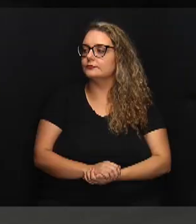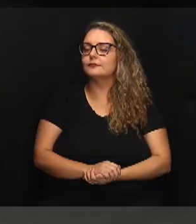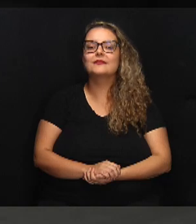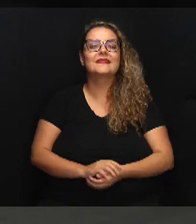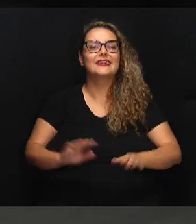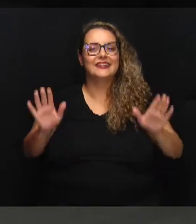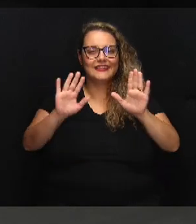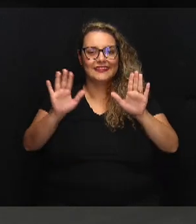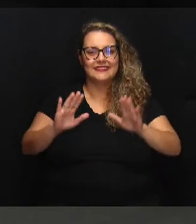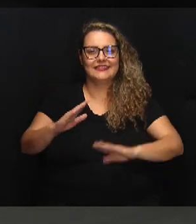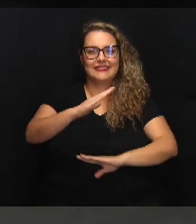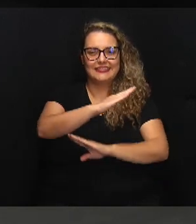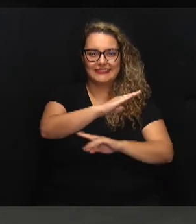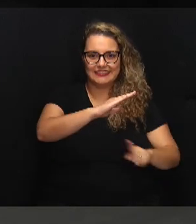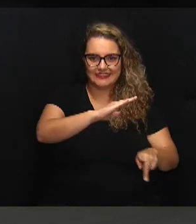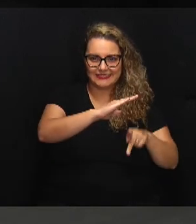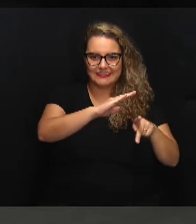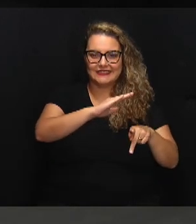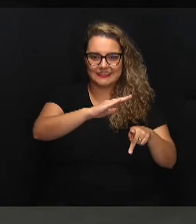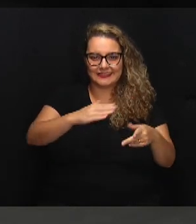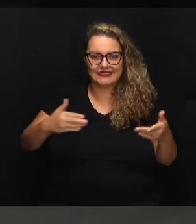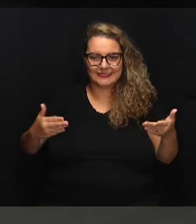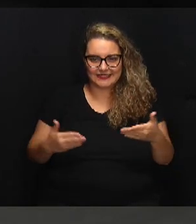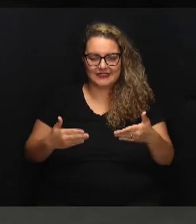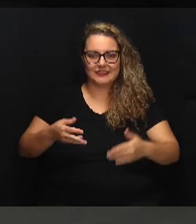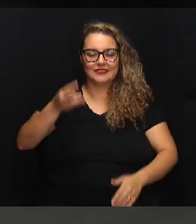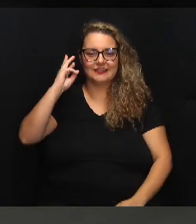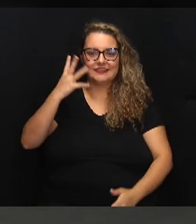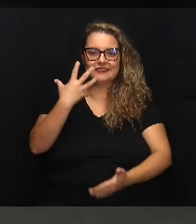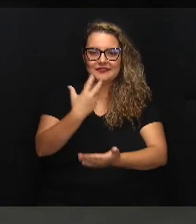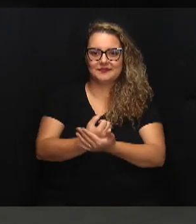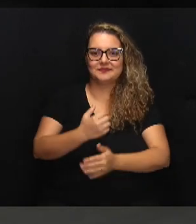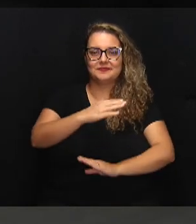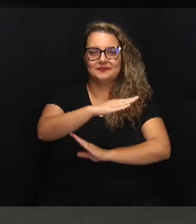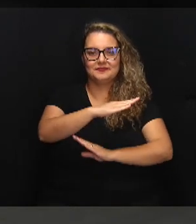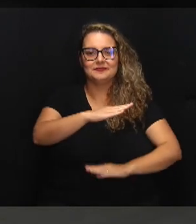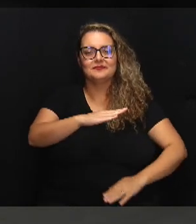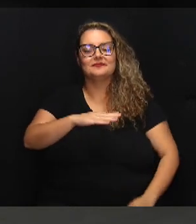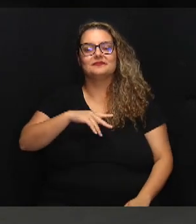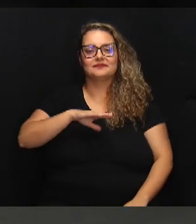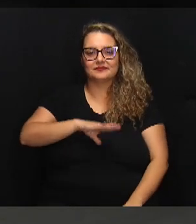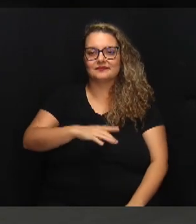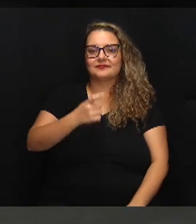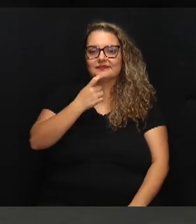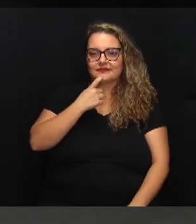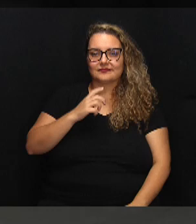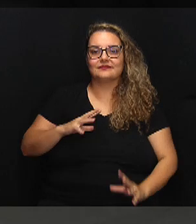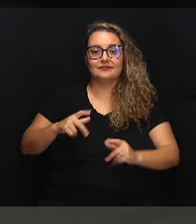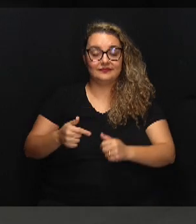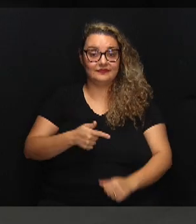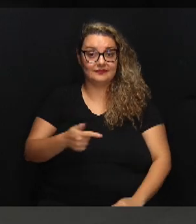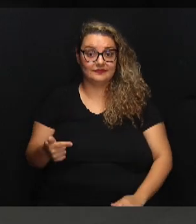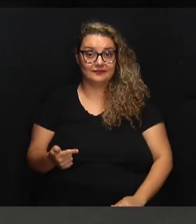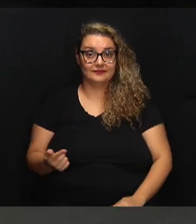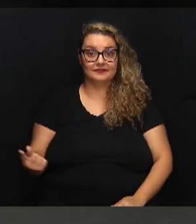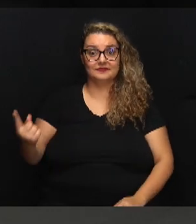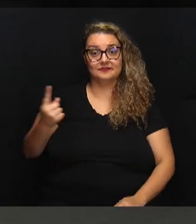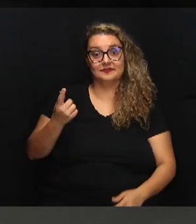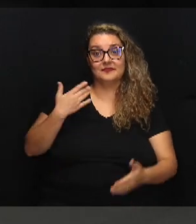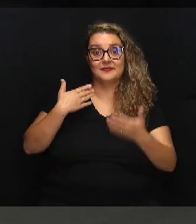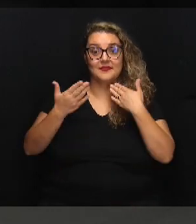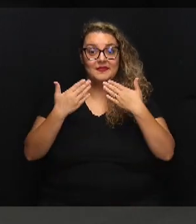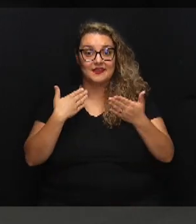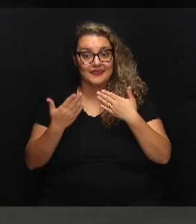Olá, mais um Na Casa do Povo no Ar, o podcast da Câmara Municipal de Campinas, que toda semana a gente traz aqui um